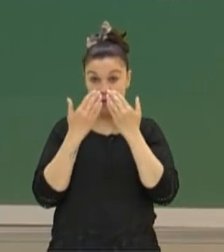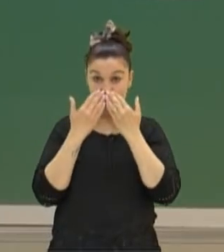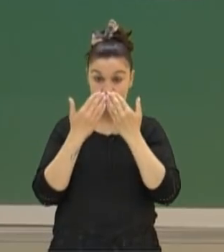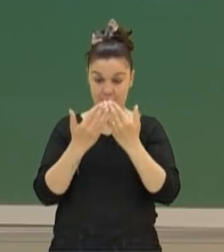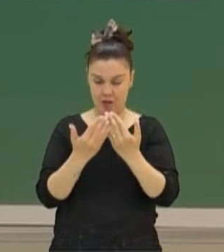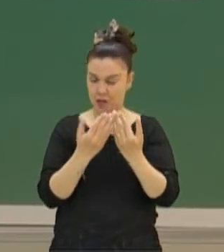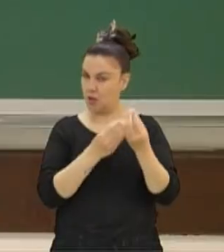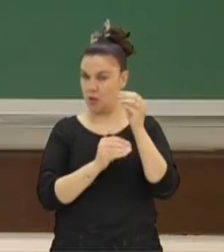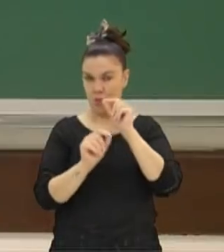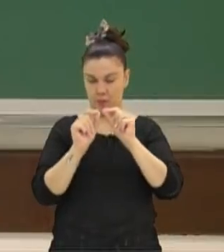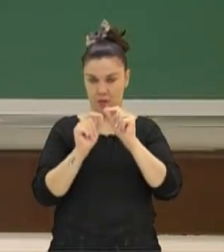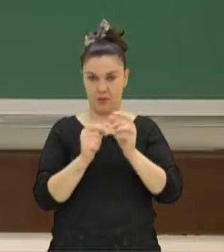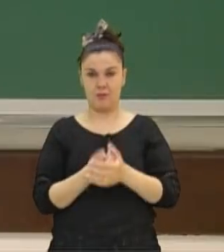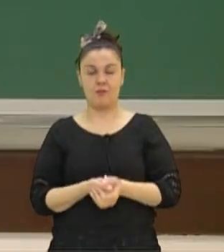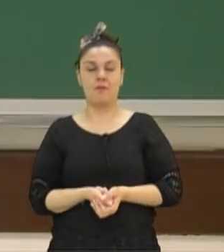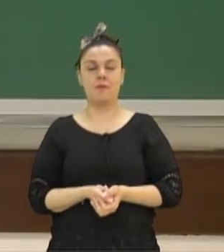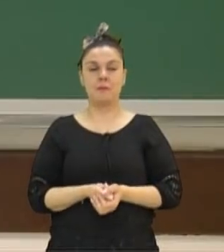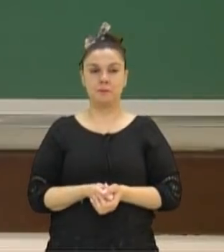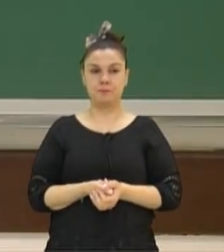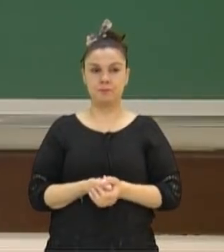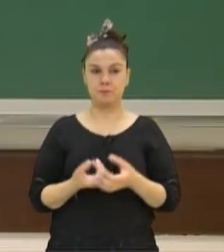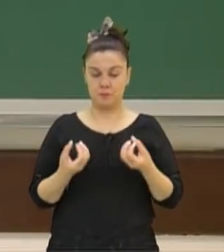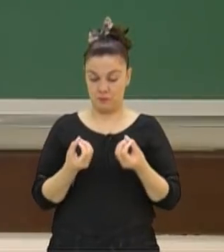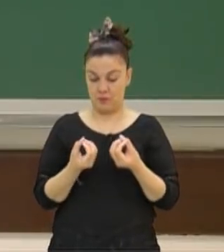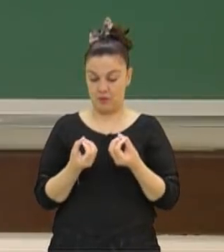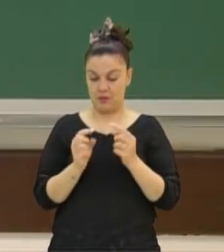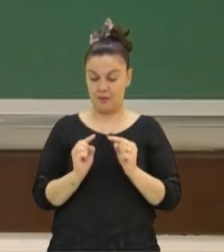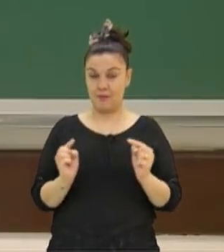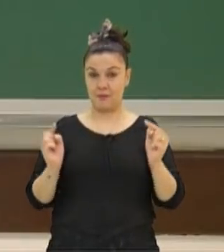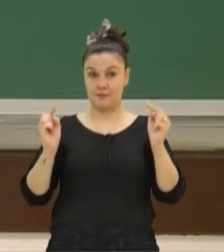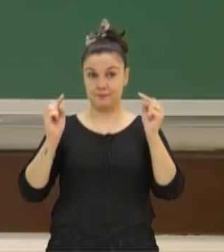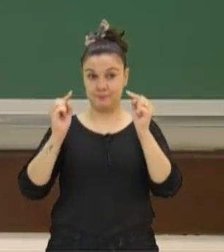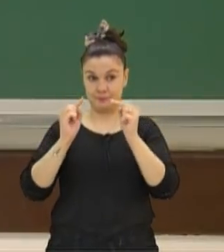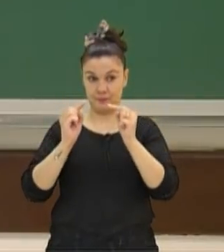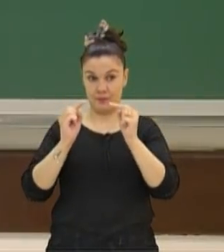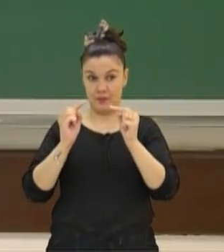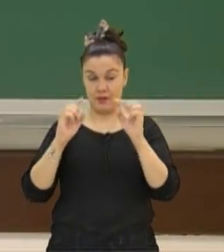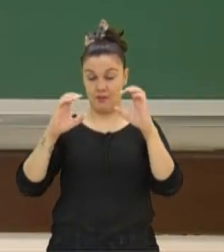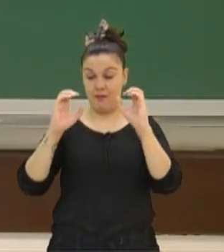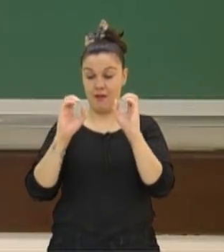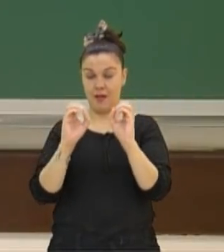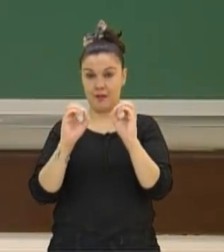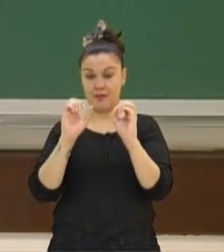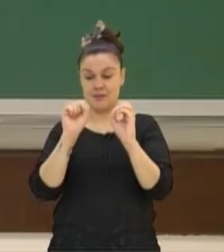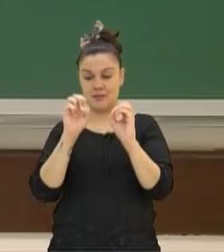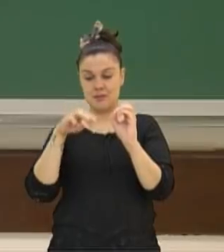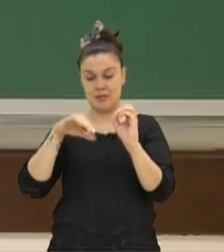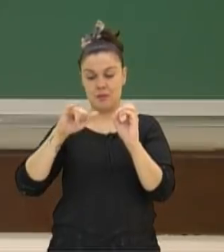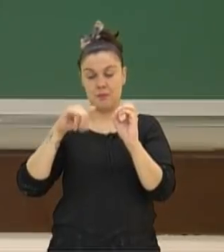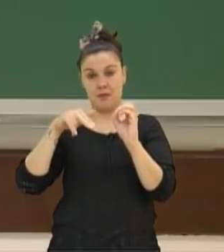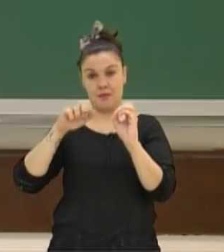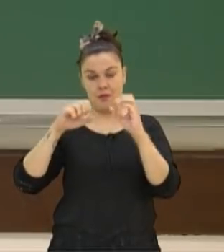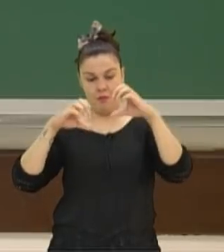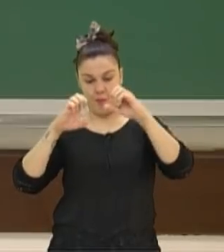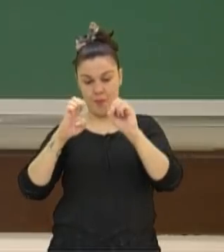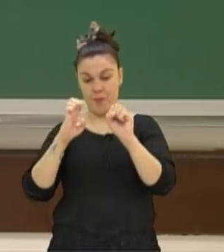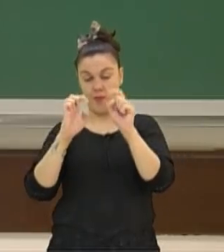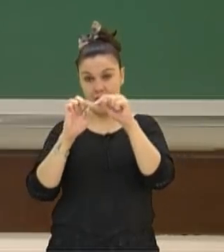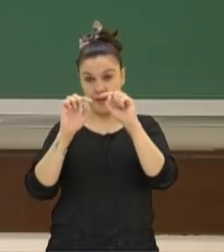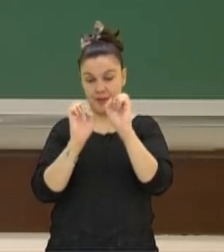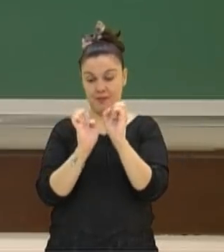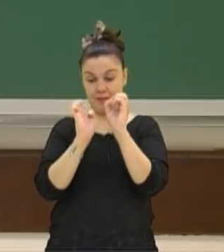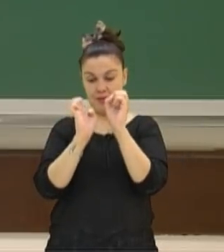de frente do sistema genital masculino, os ductos deferentes, as glândulas seminais, onde produz o